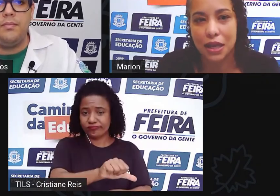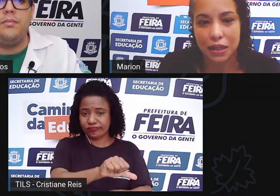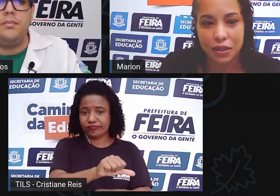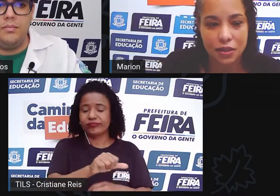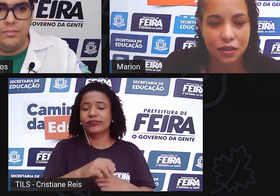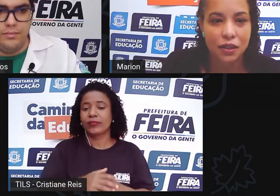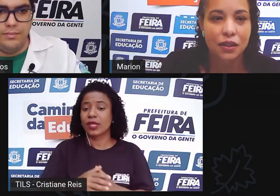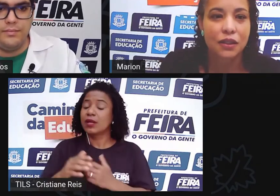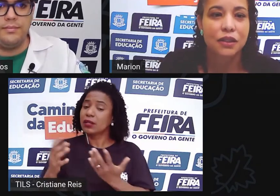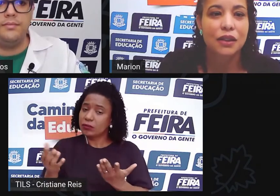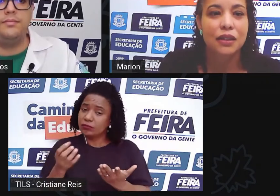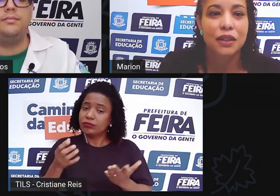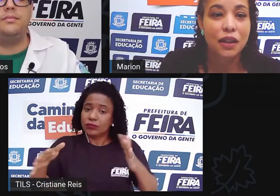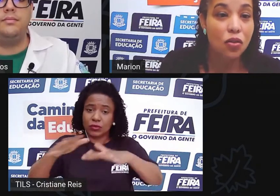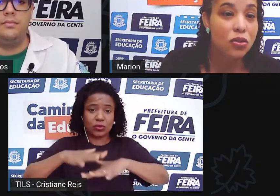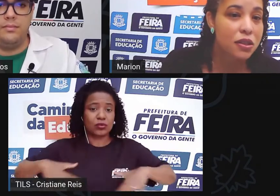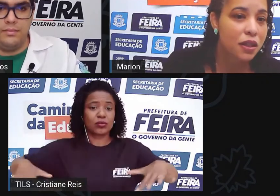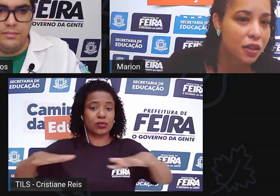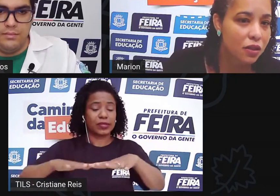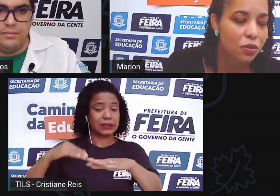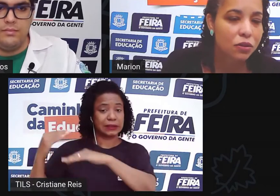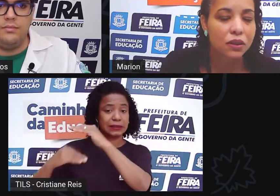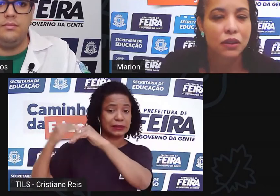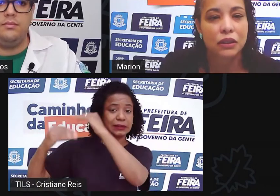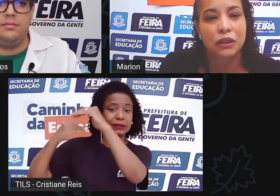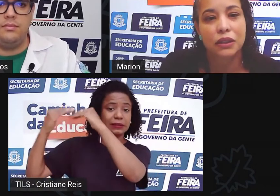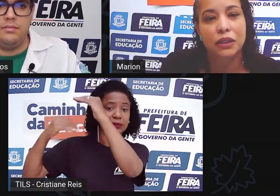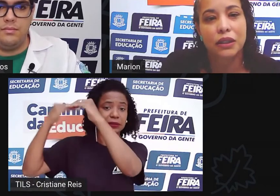algumas áreas e ainda não conseguiu